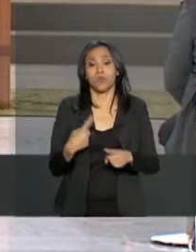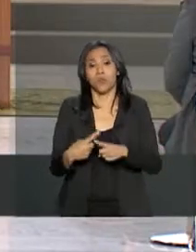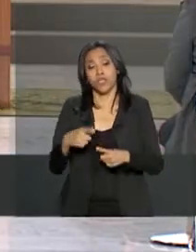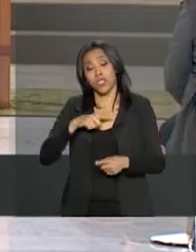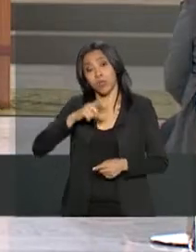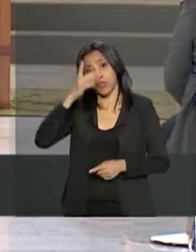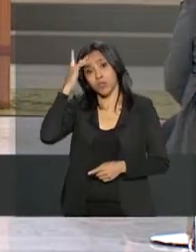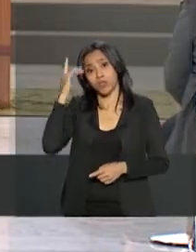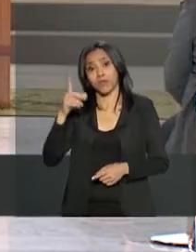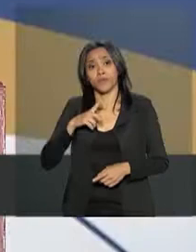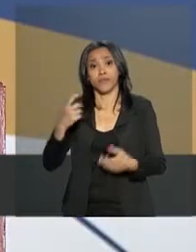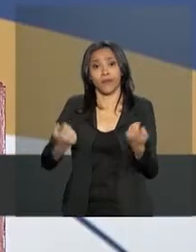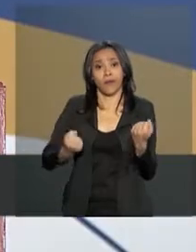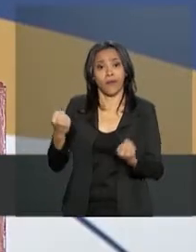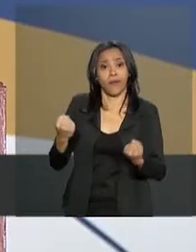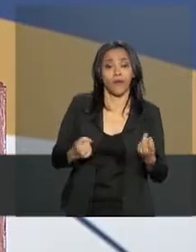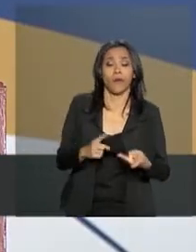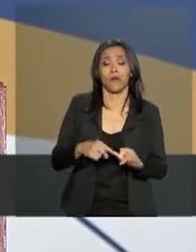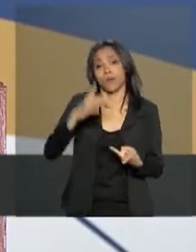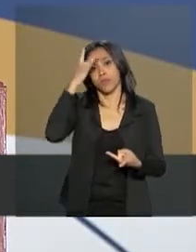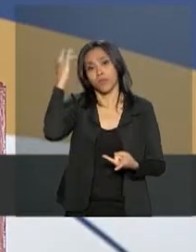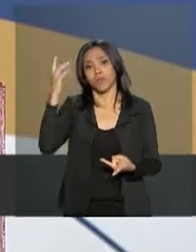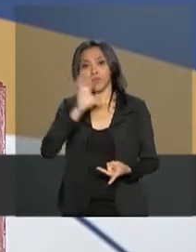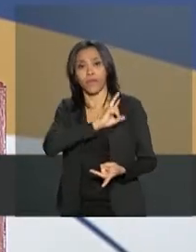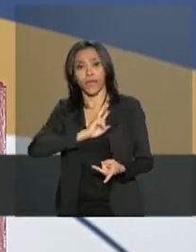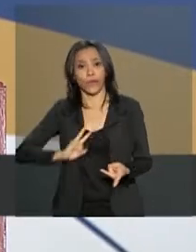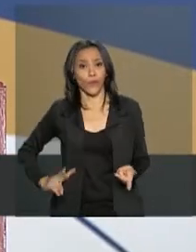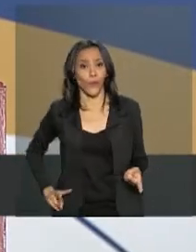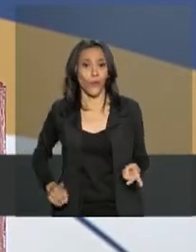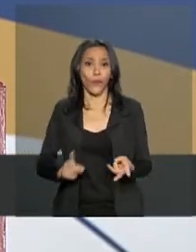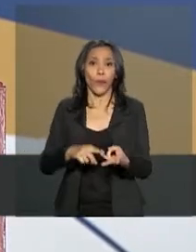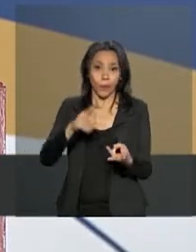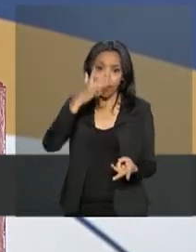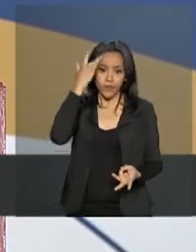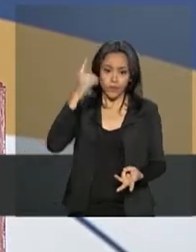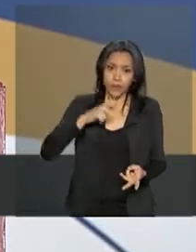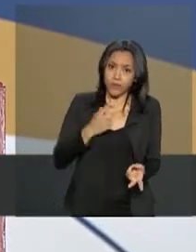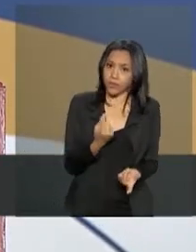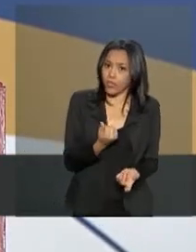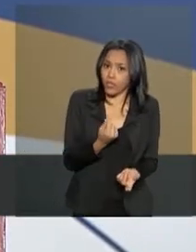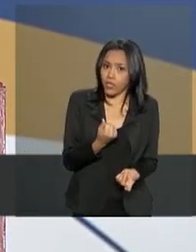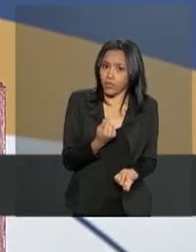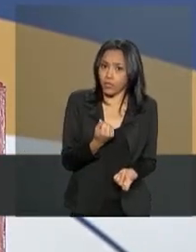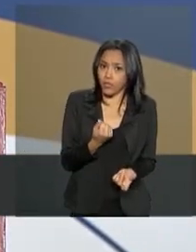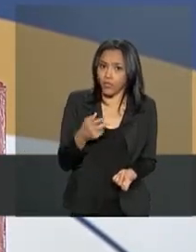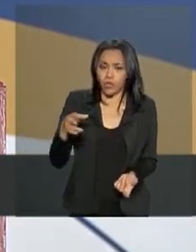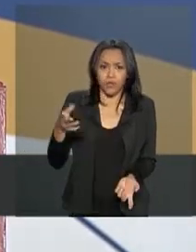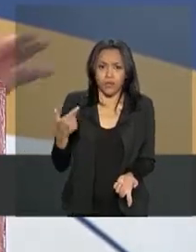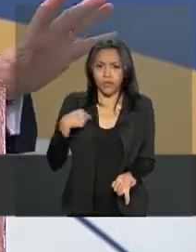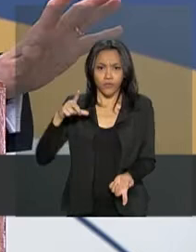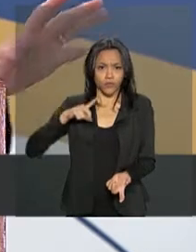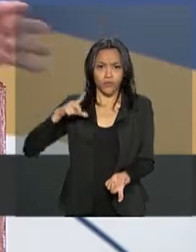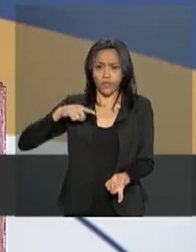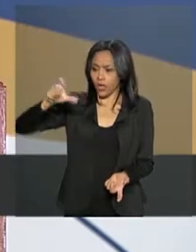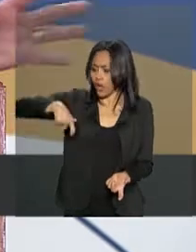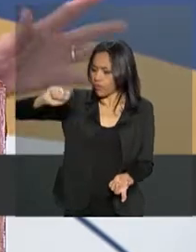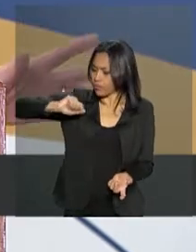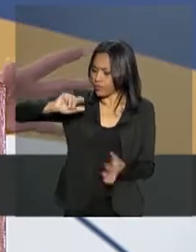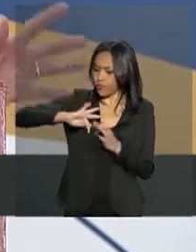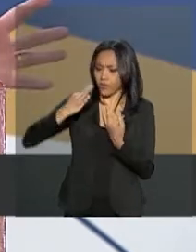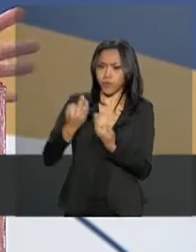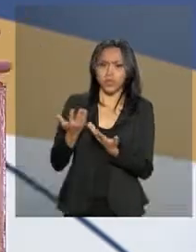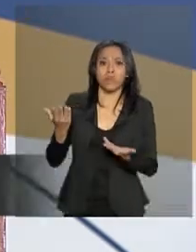carro eram vereadores de cidades do interior gente ganhava dinheiro portanto algo não precisava do bolsa família e tinha uma fila imensa